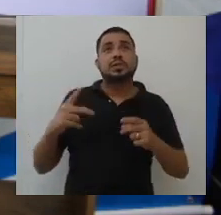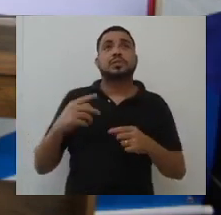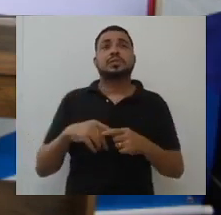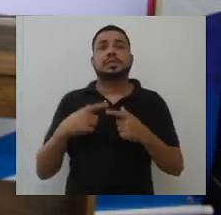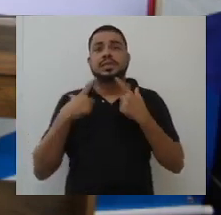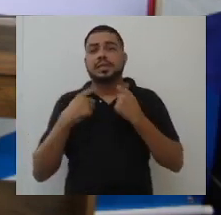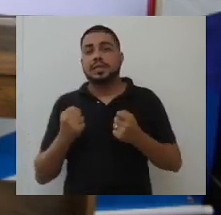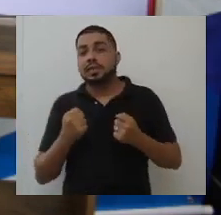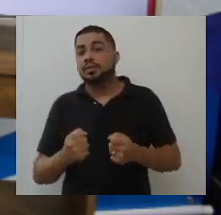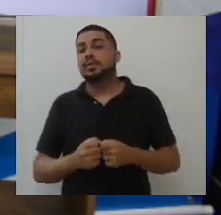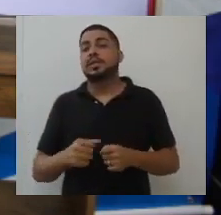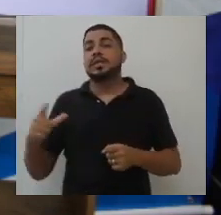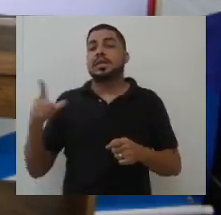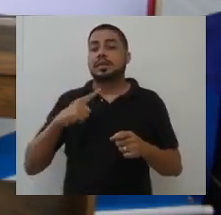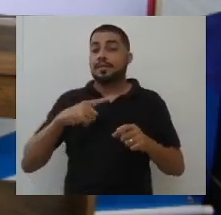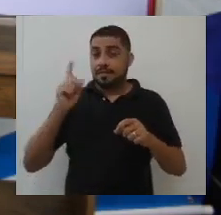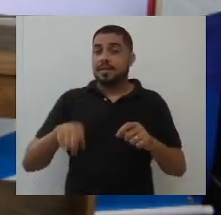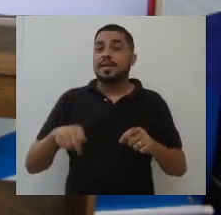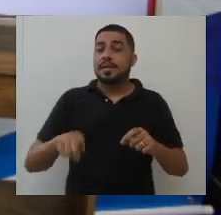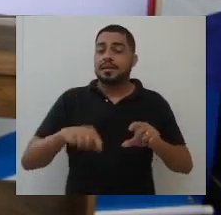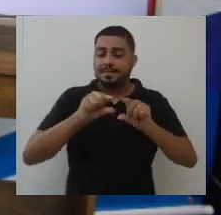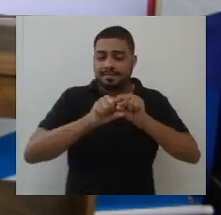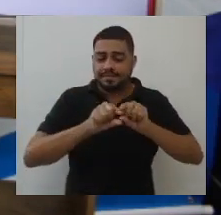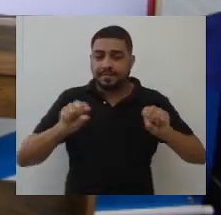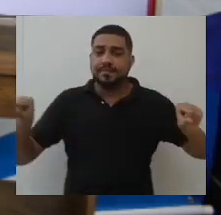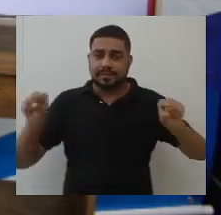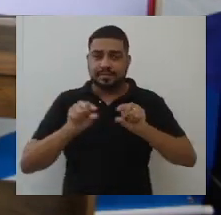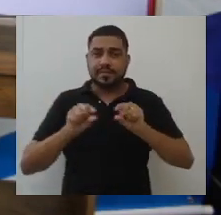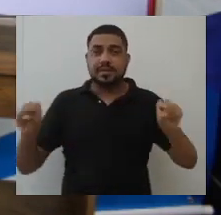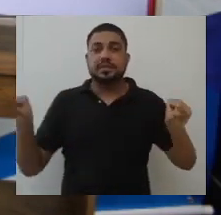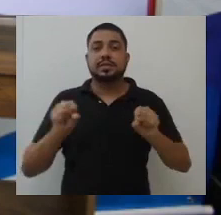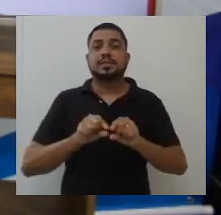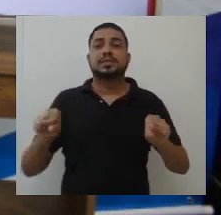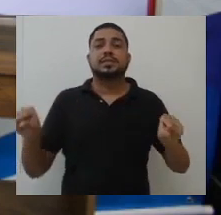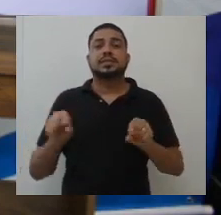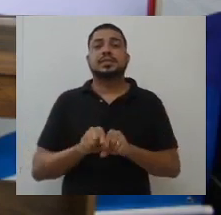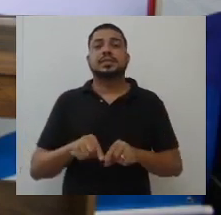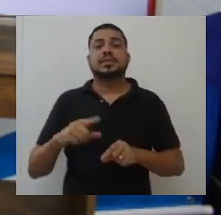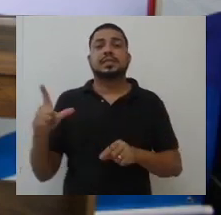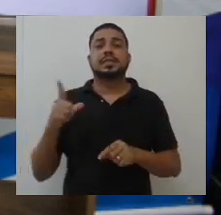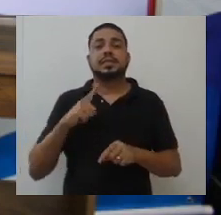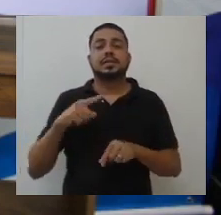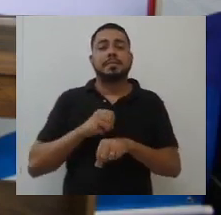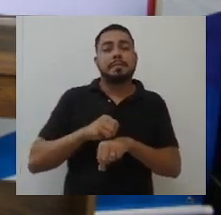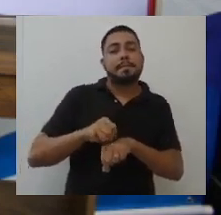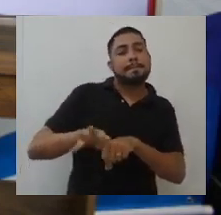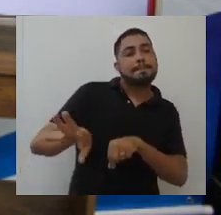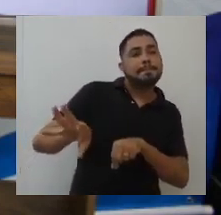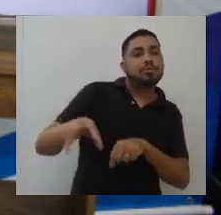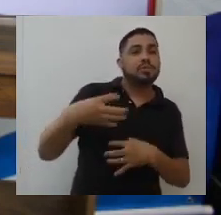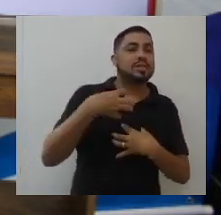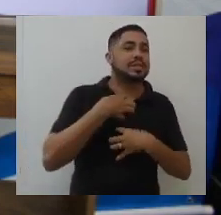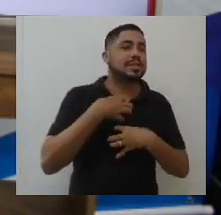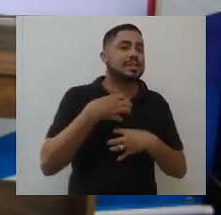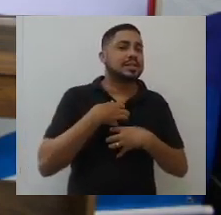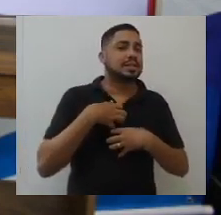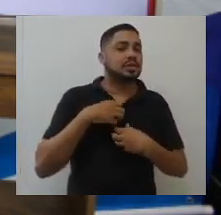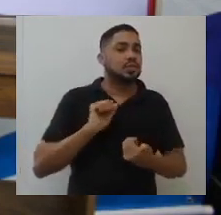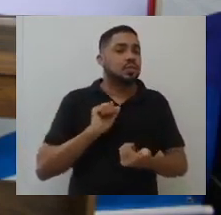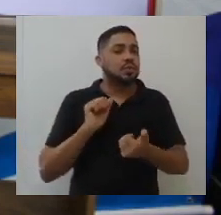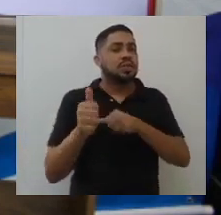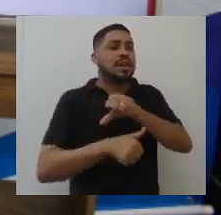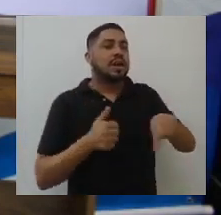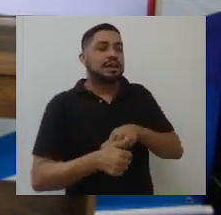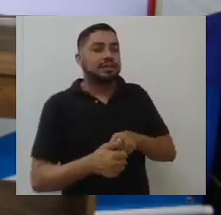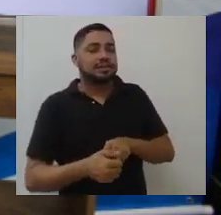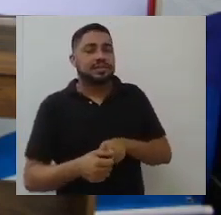idiomáticas são frases, são expressões que acabam passando um sentido totalmente contrário do que está lá,